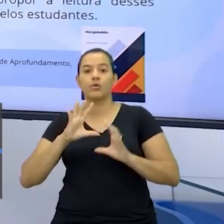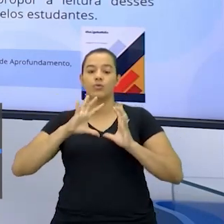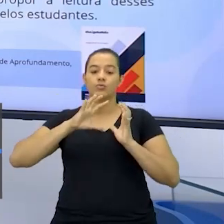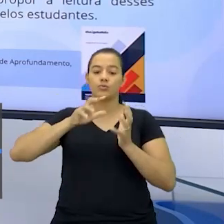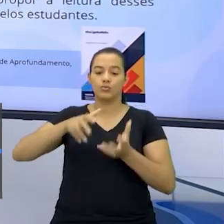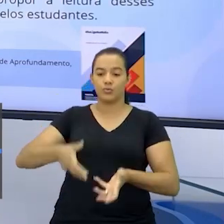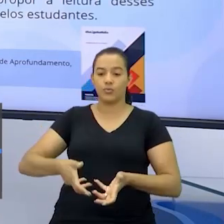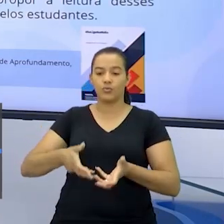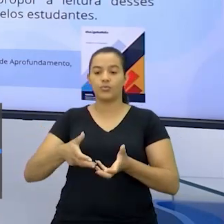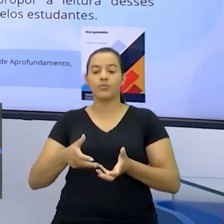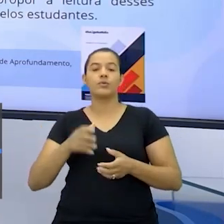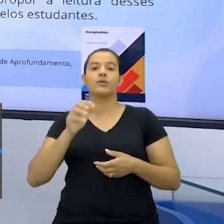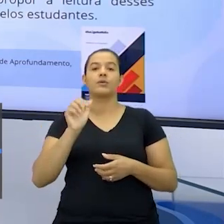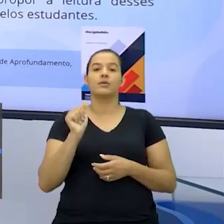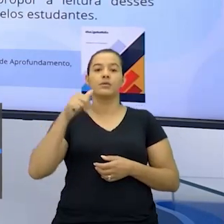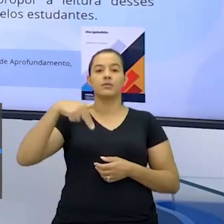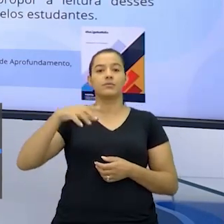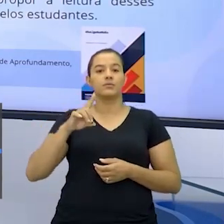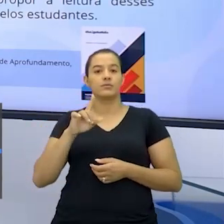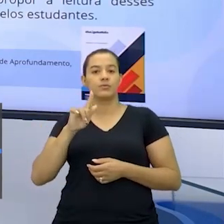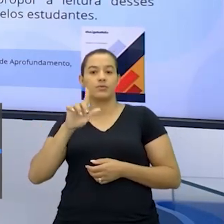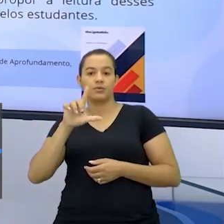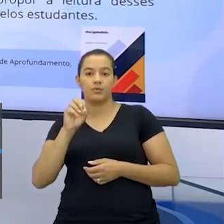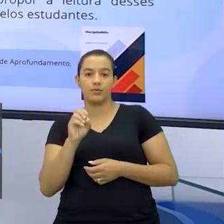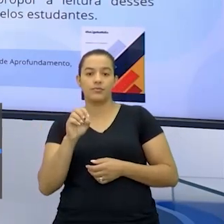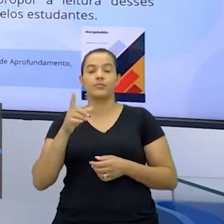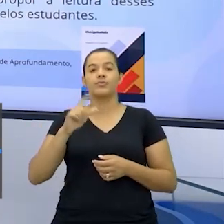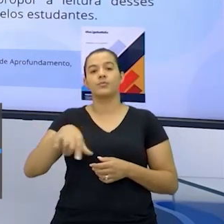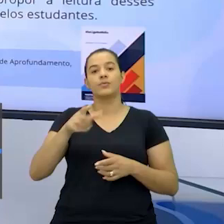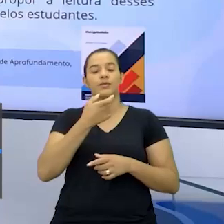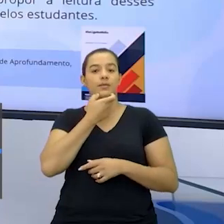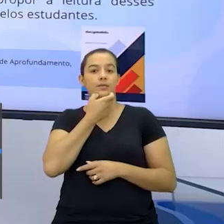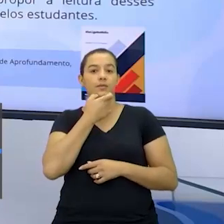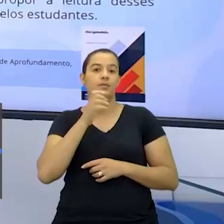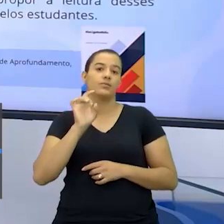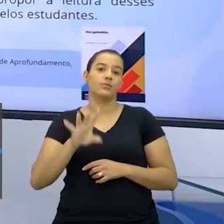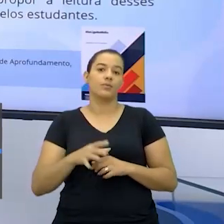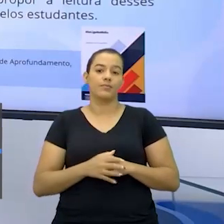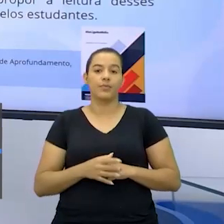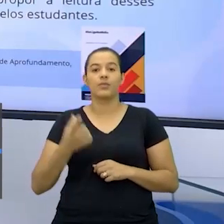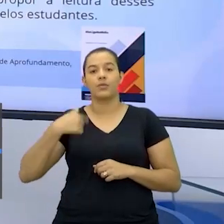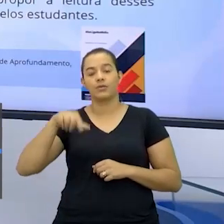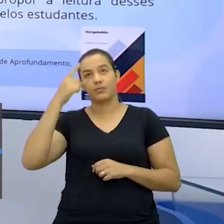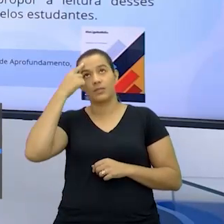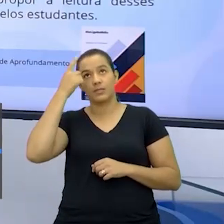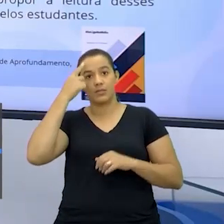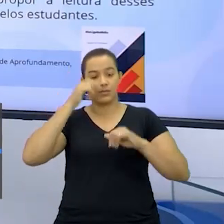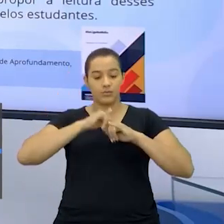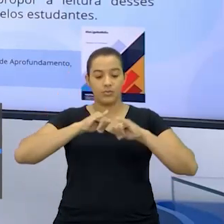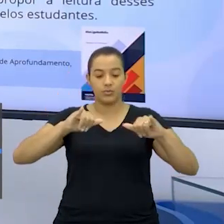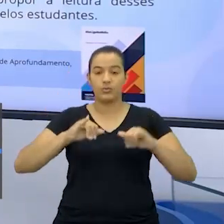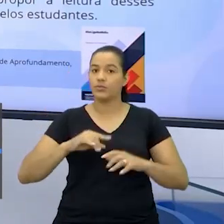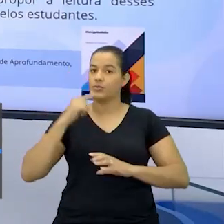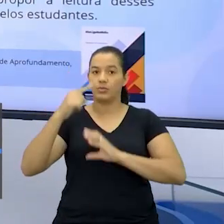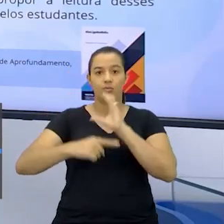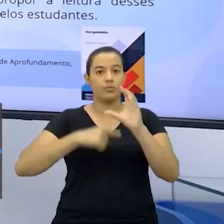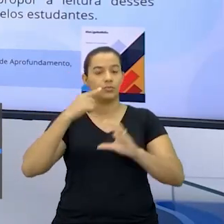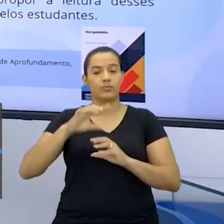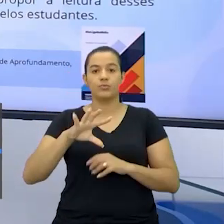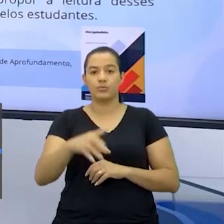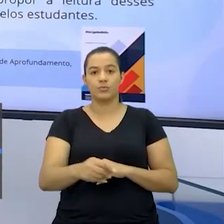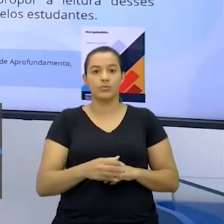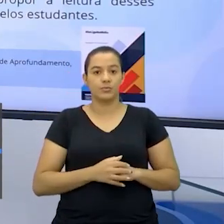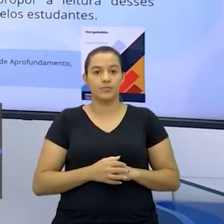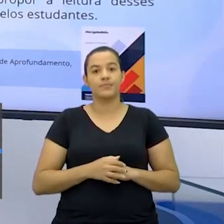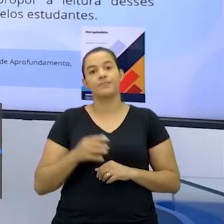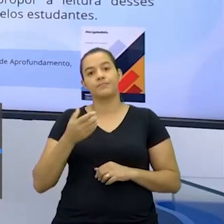mundo anglófono, ou seja, do mundo de língua inglesa. Nós pensamos em notícias do mundo inteiro. Então, você